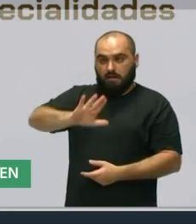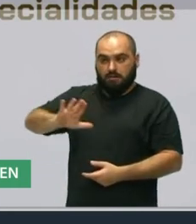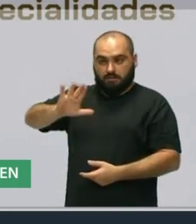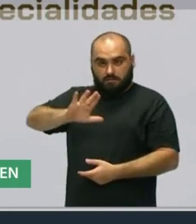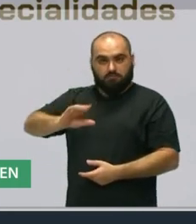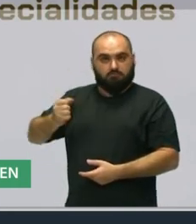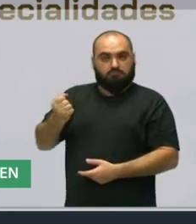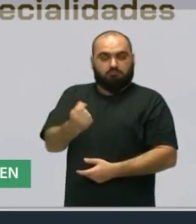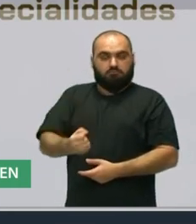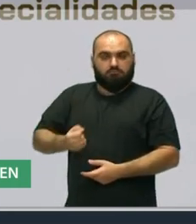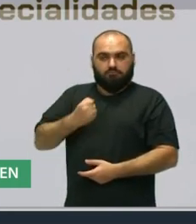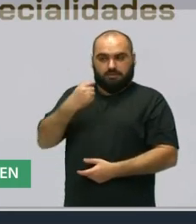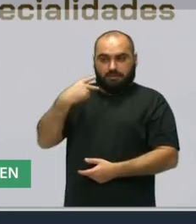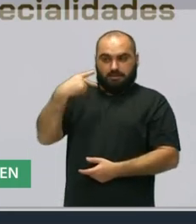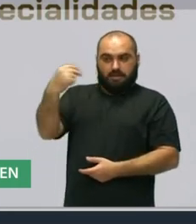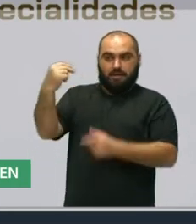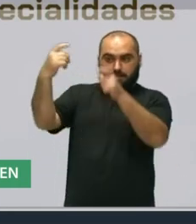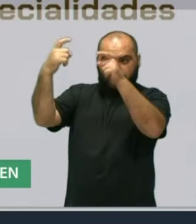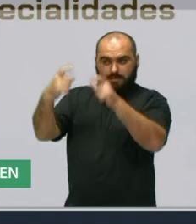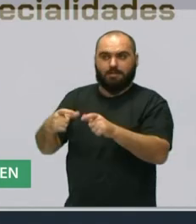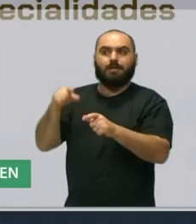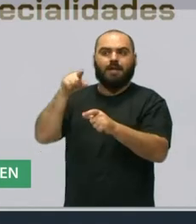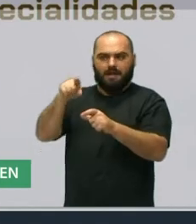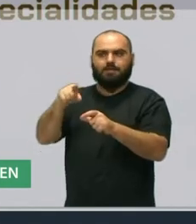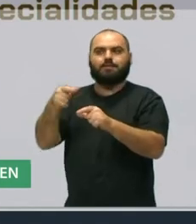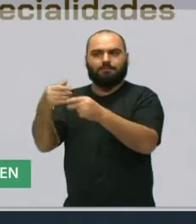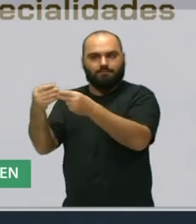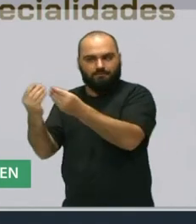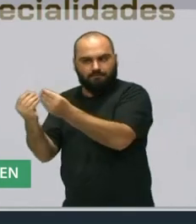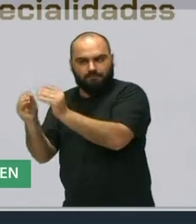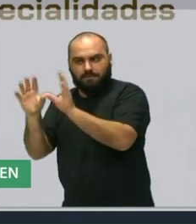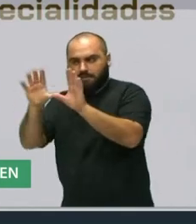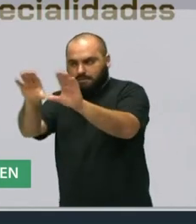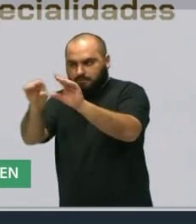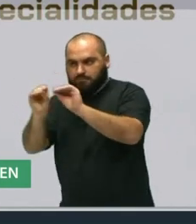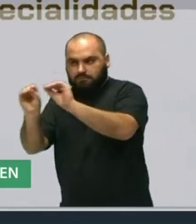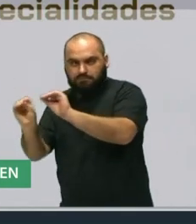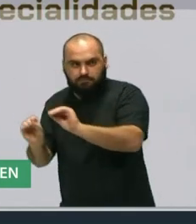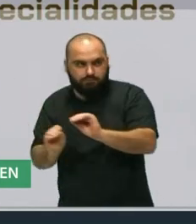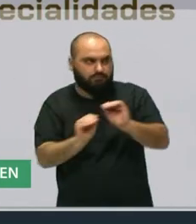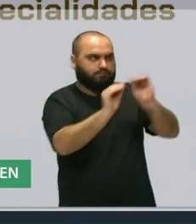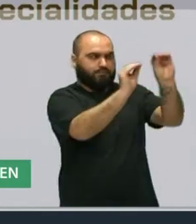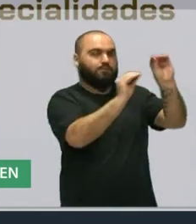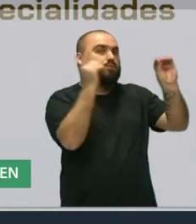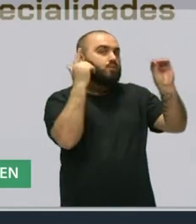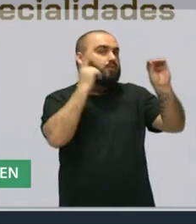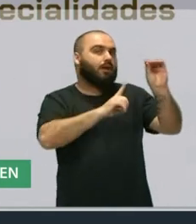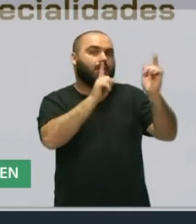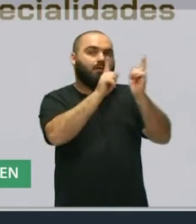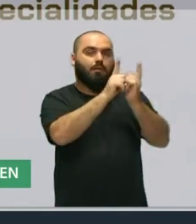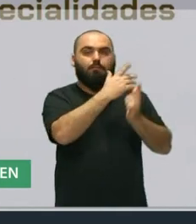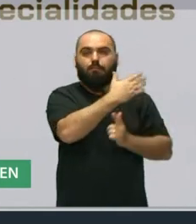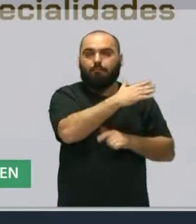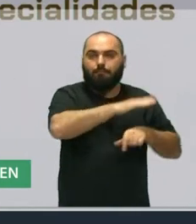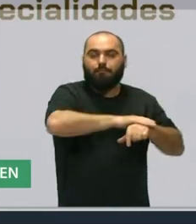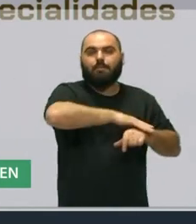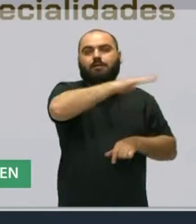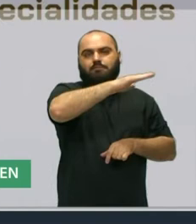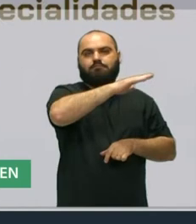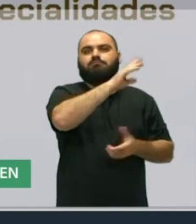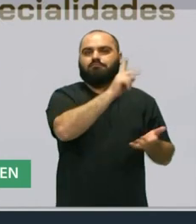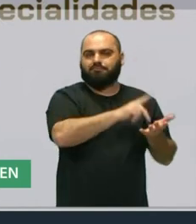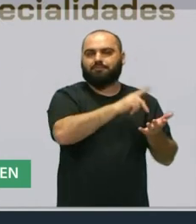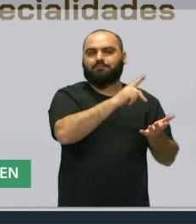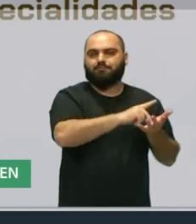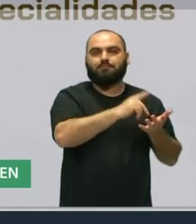lugar muito acanhado, esse de fato vai ser transferido e nós vamos ampliar muito a possibilidade de atendimento, inclusive com